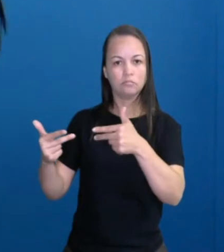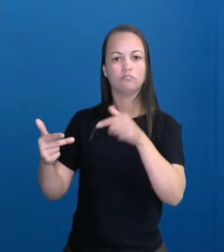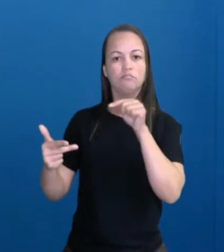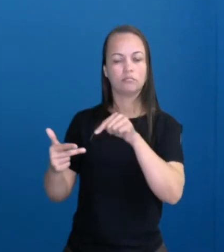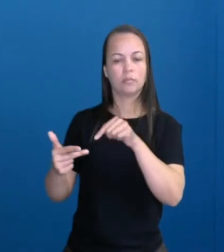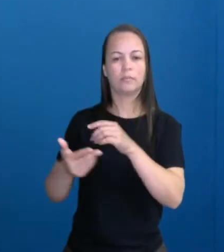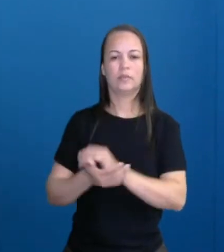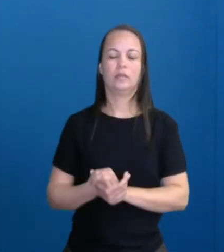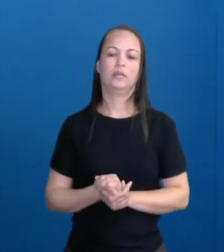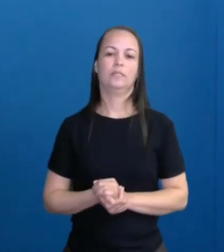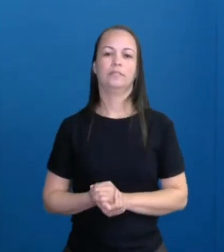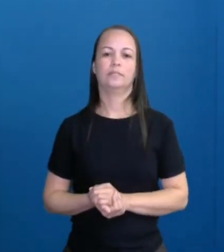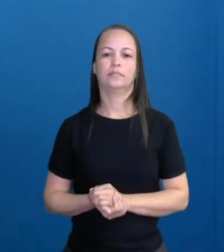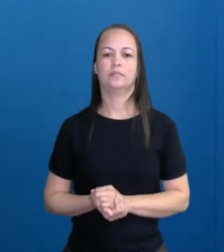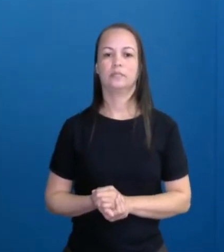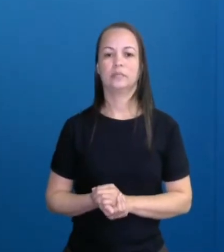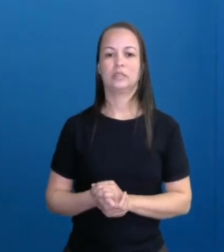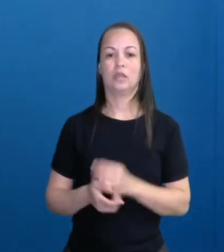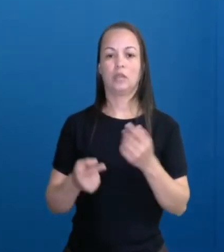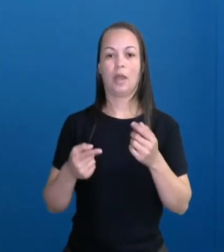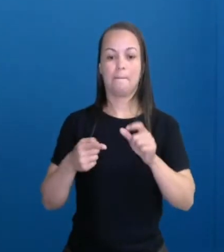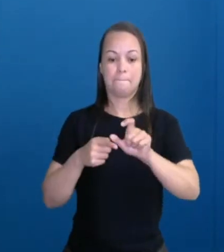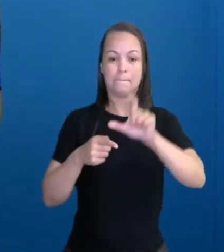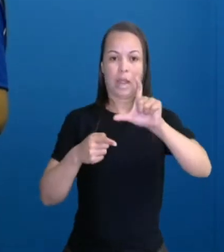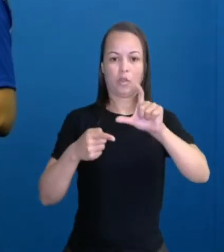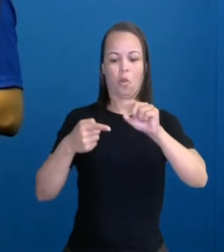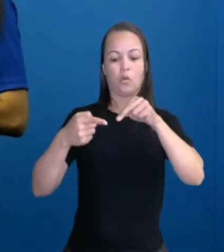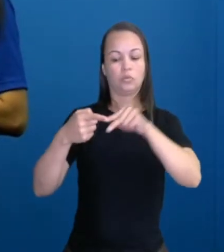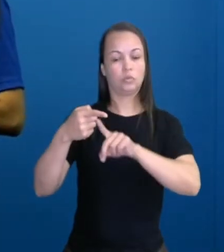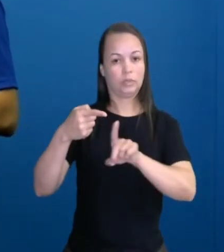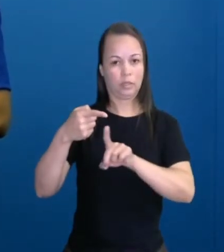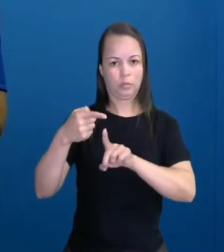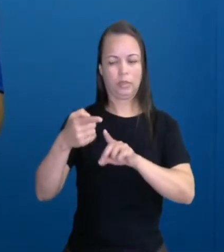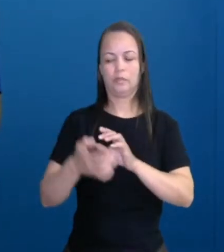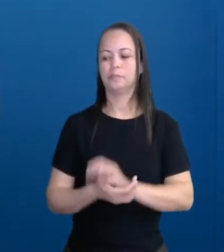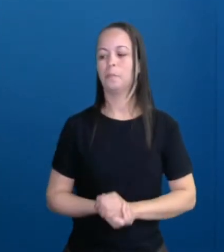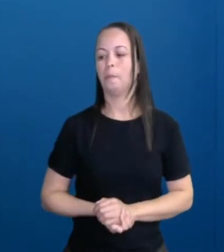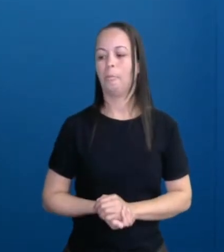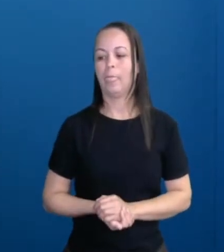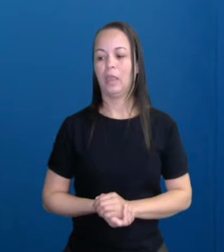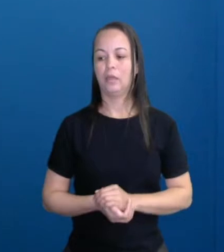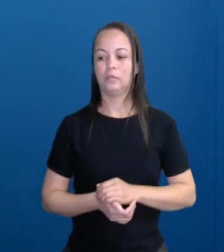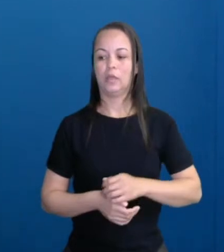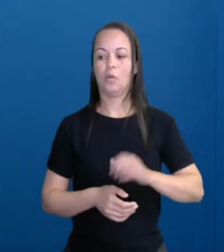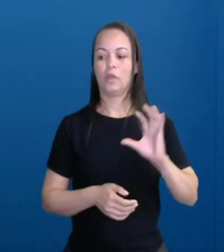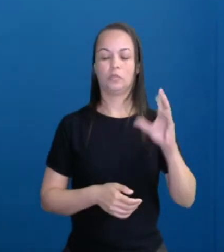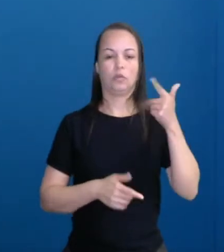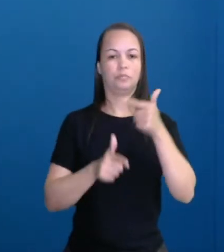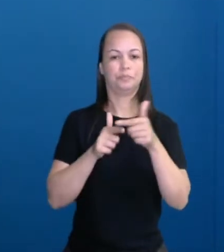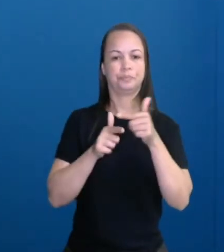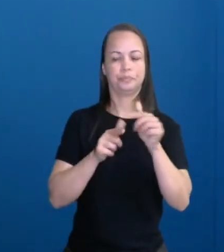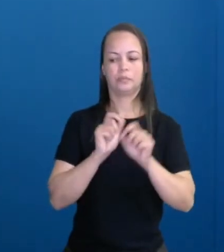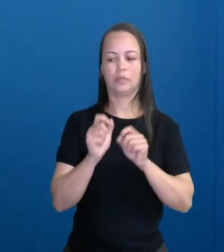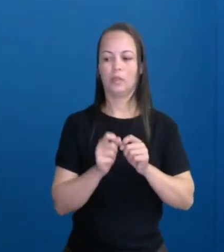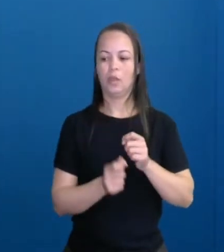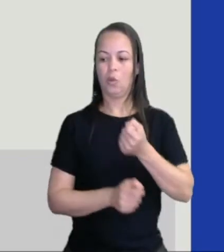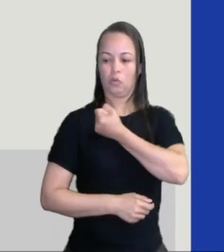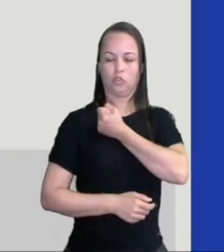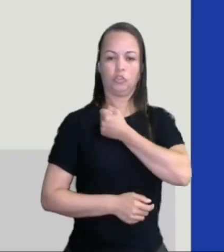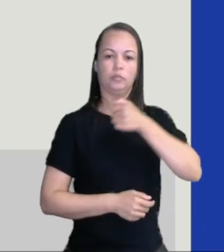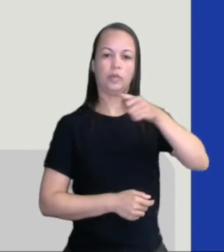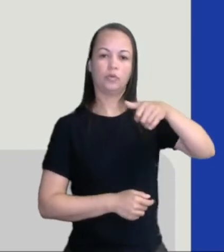no denominador. E aí, vamos lá resolver alguns problemas, tá? A primeira questão diz assim: os números x,